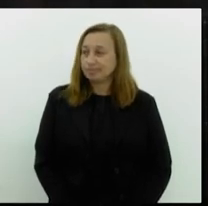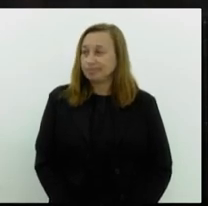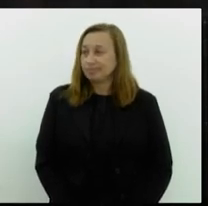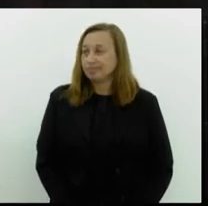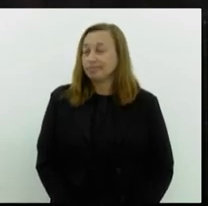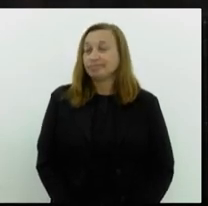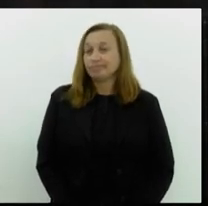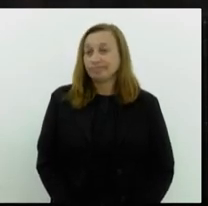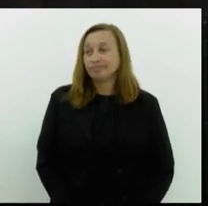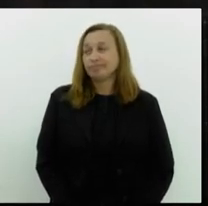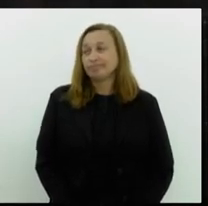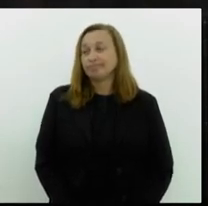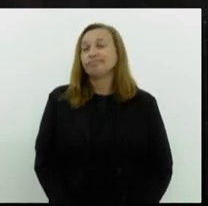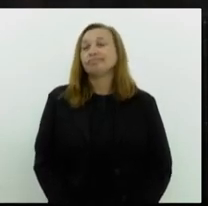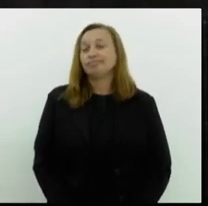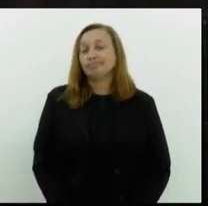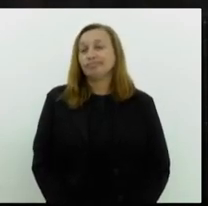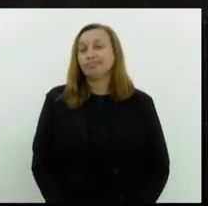Obrigado.